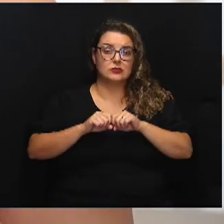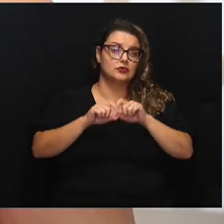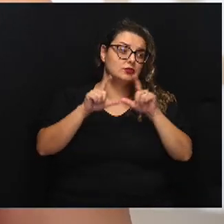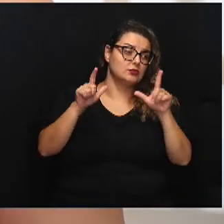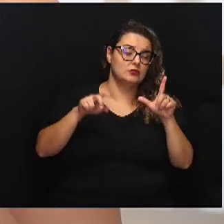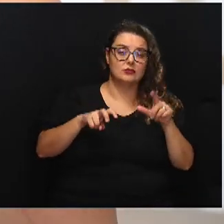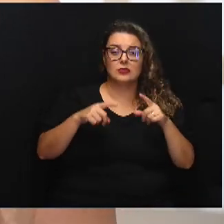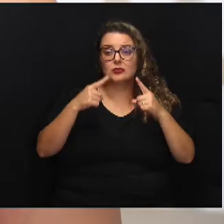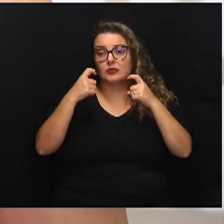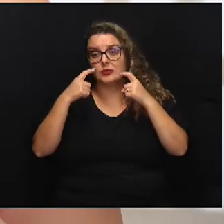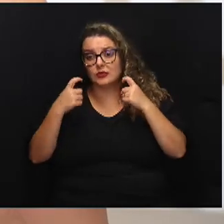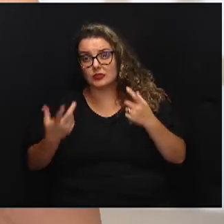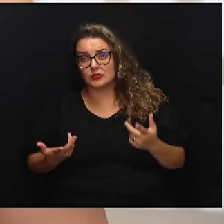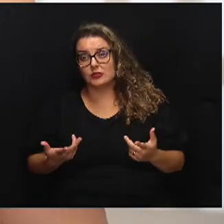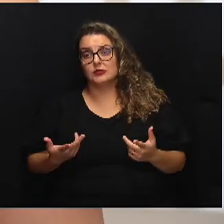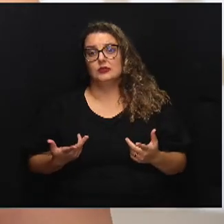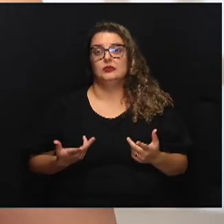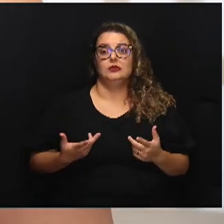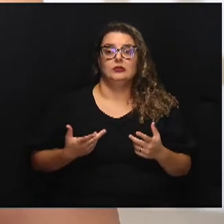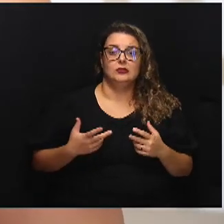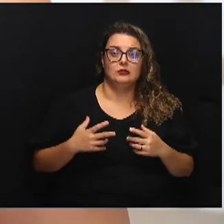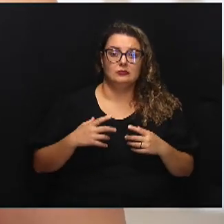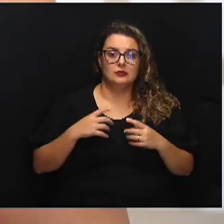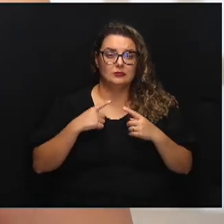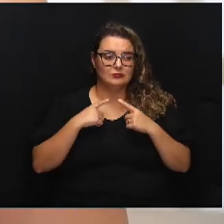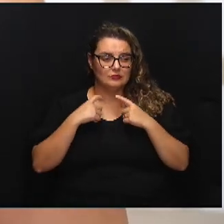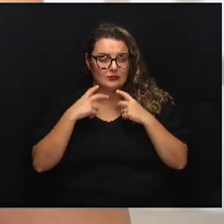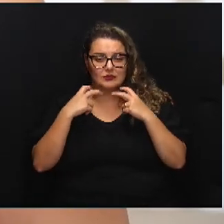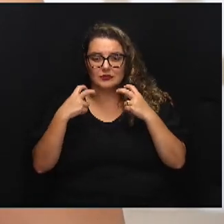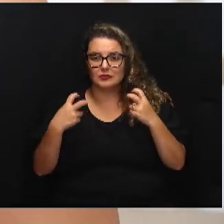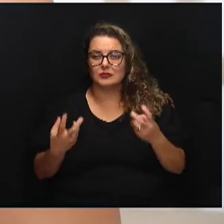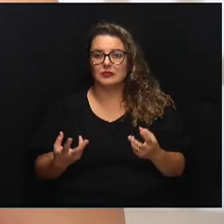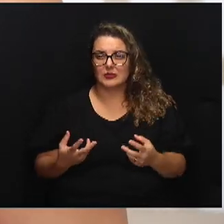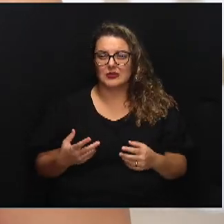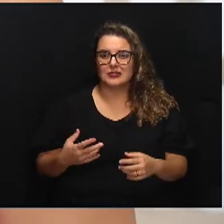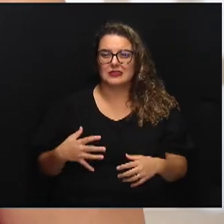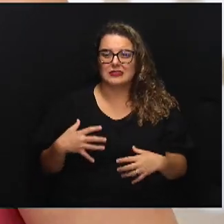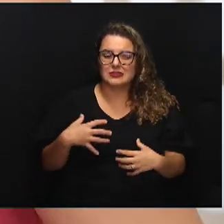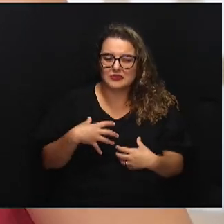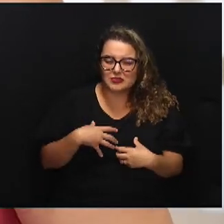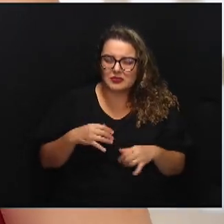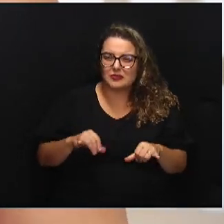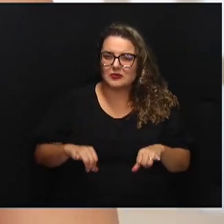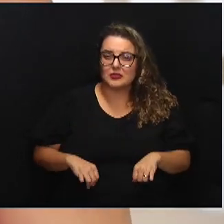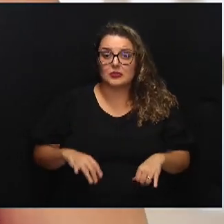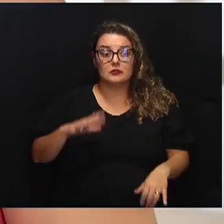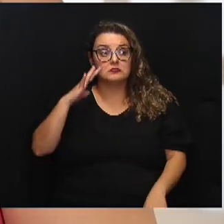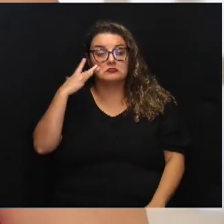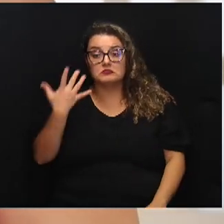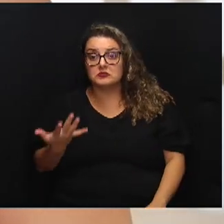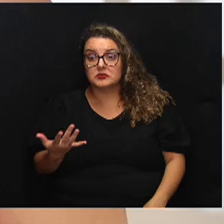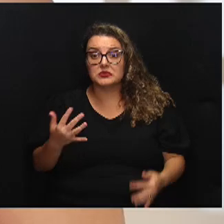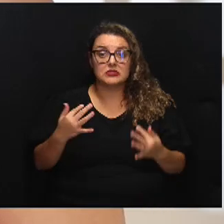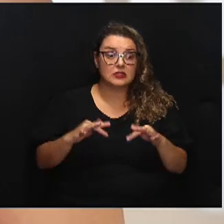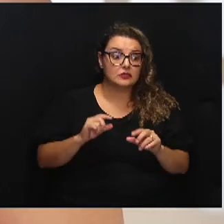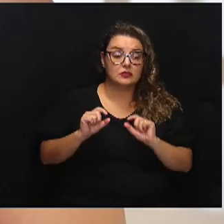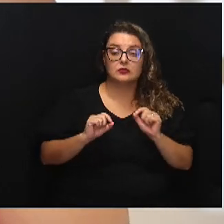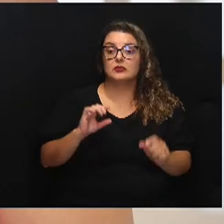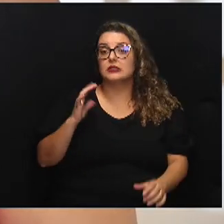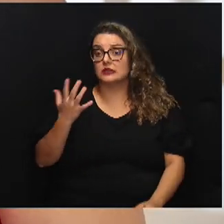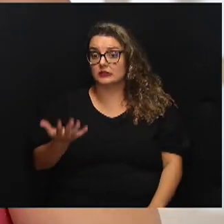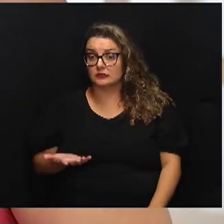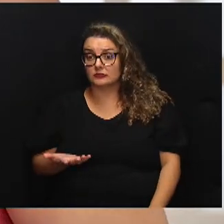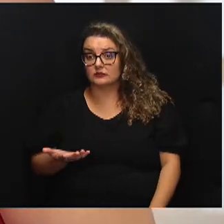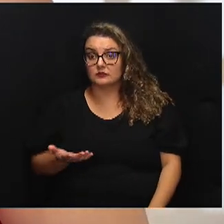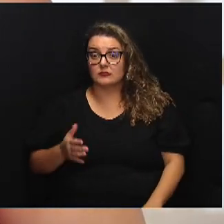ficar chorando, ficar fazendo esse som, assim, esse lamento, né? E às vezes a gente não entende se é dor, se não é dor, o que está acontecendo. Porque